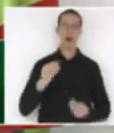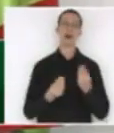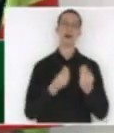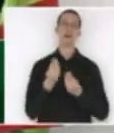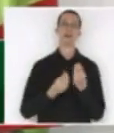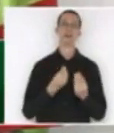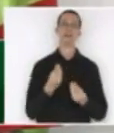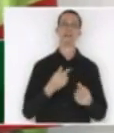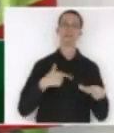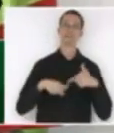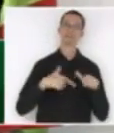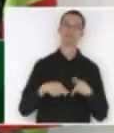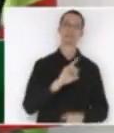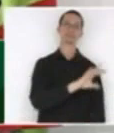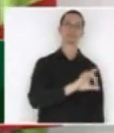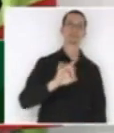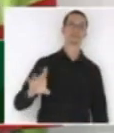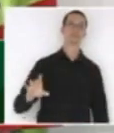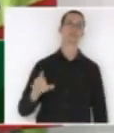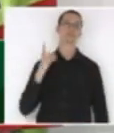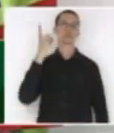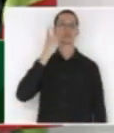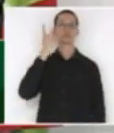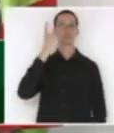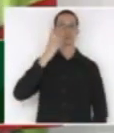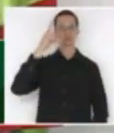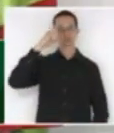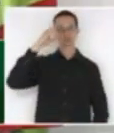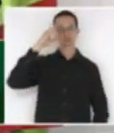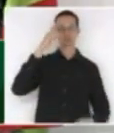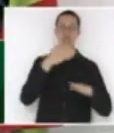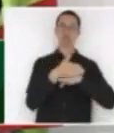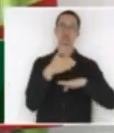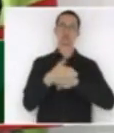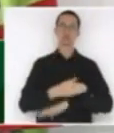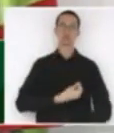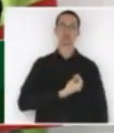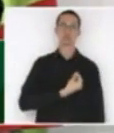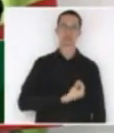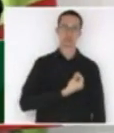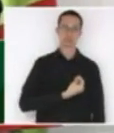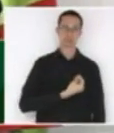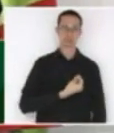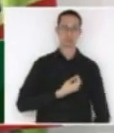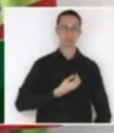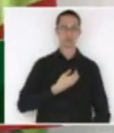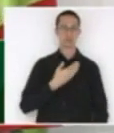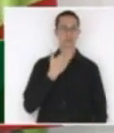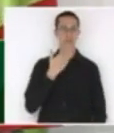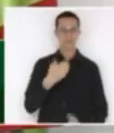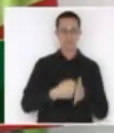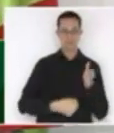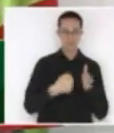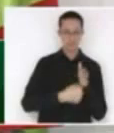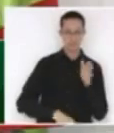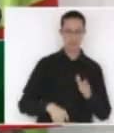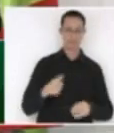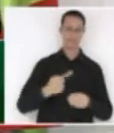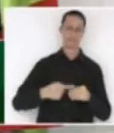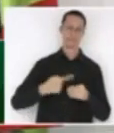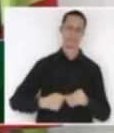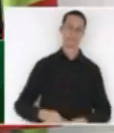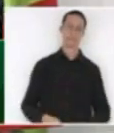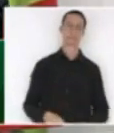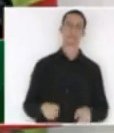parlamentares que lá estávamos diariamente discutindo e brigando por essa cidade. Temos uma outra rodovia, que